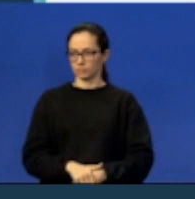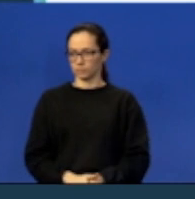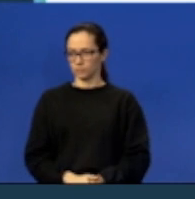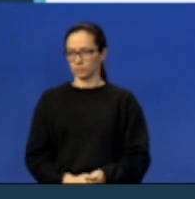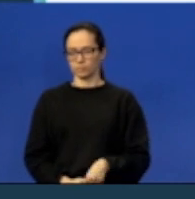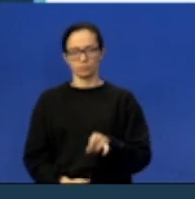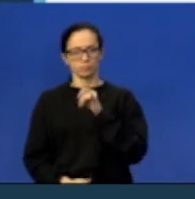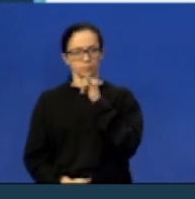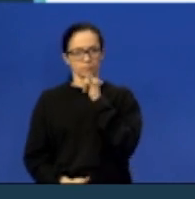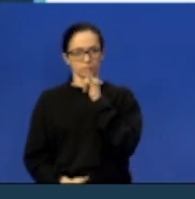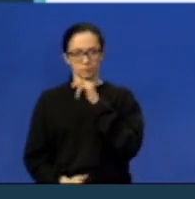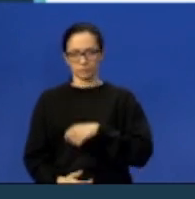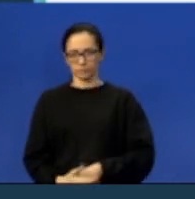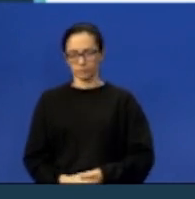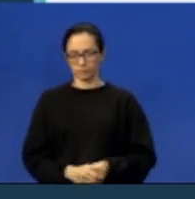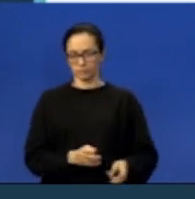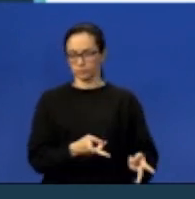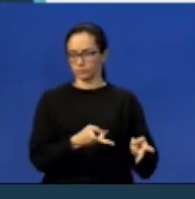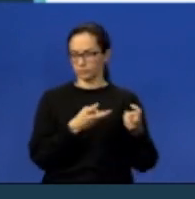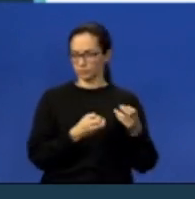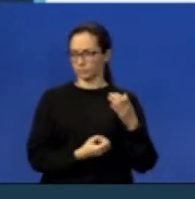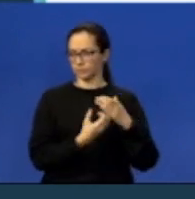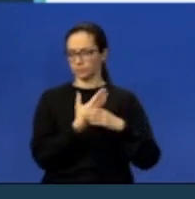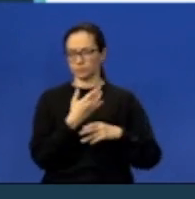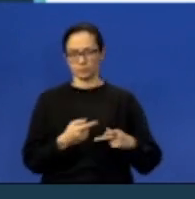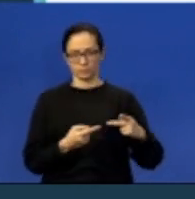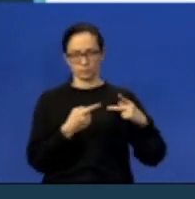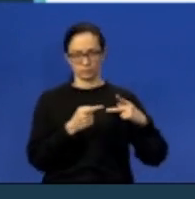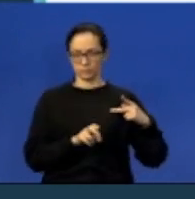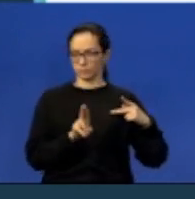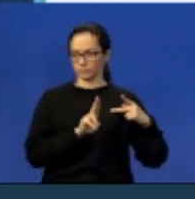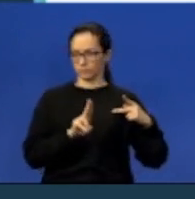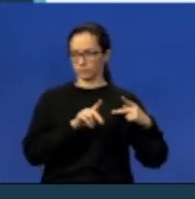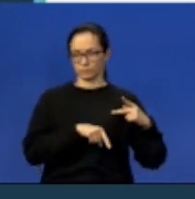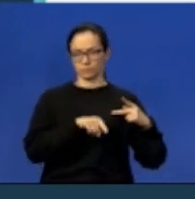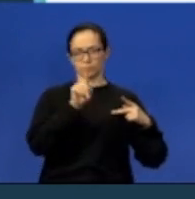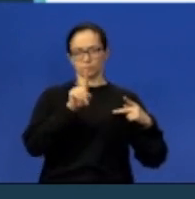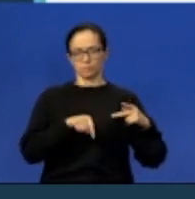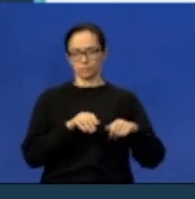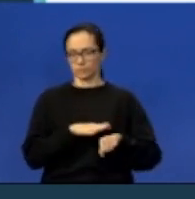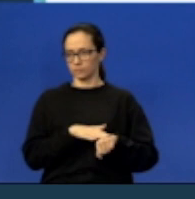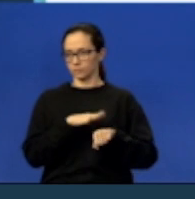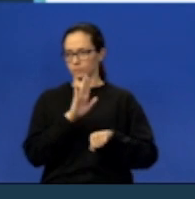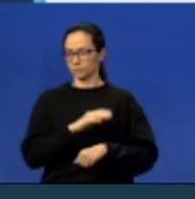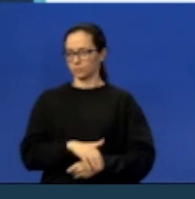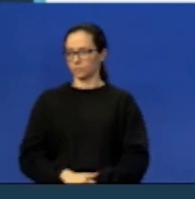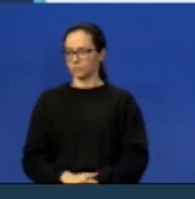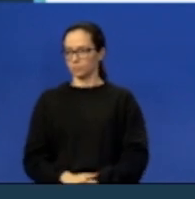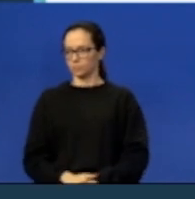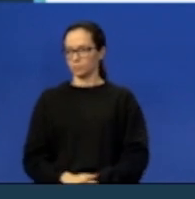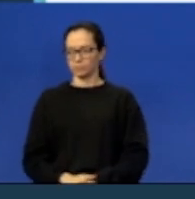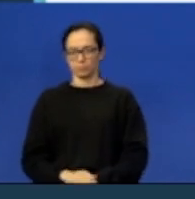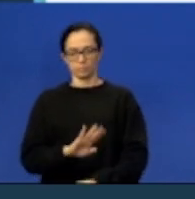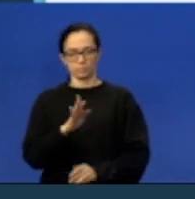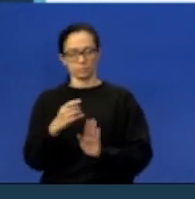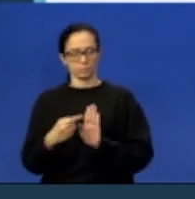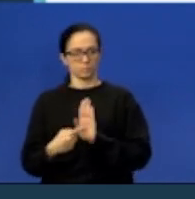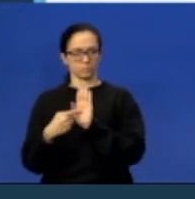exemplo, uma onda P muito elevada pode dizer